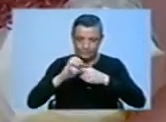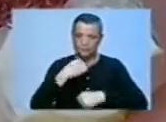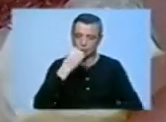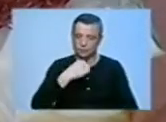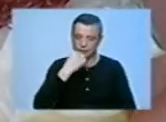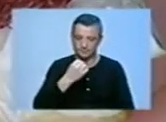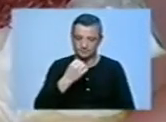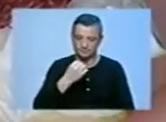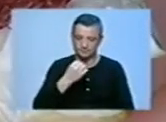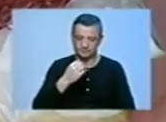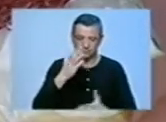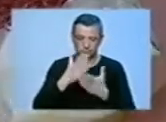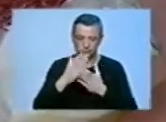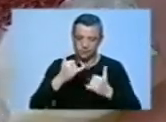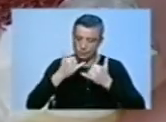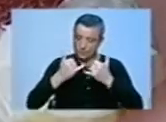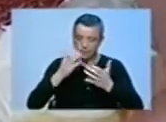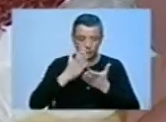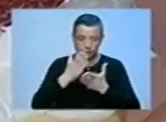e é seguir é só provar